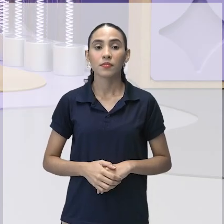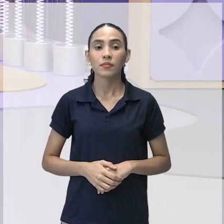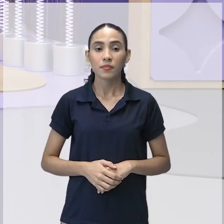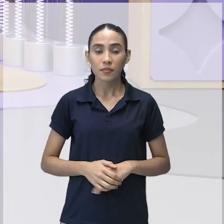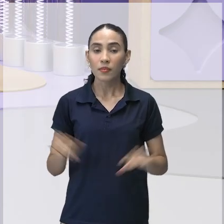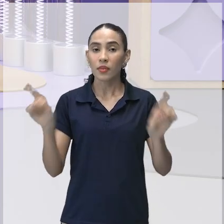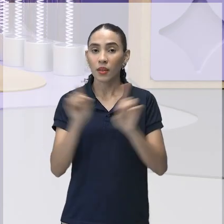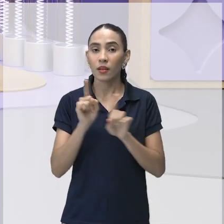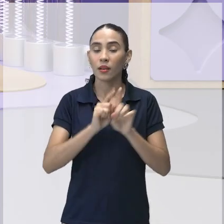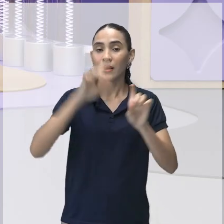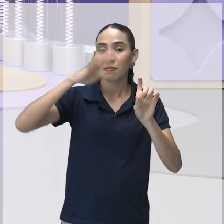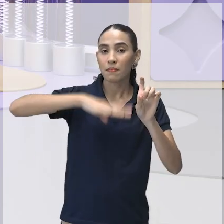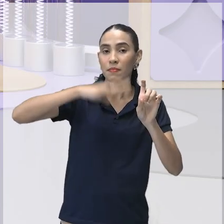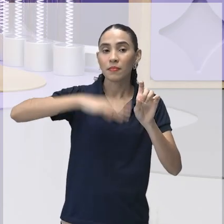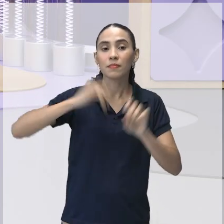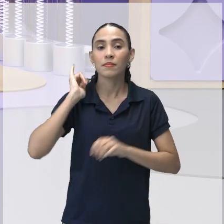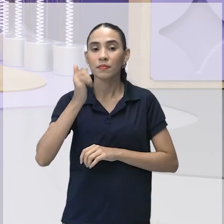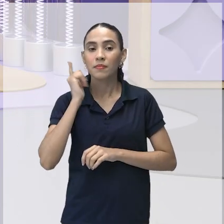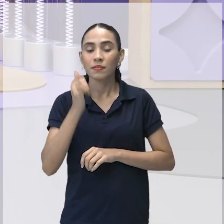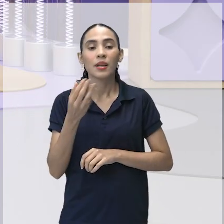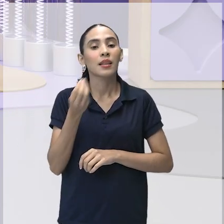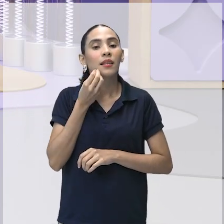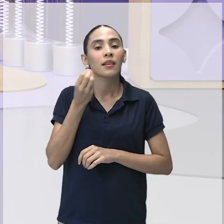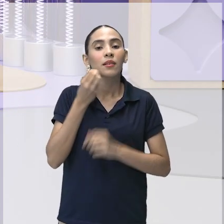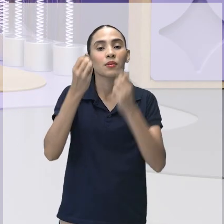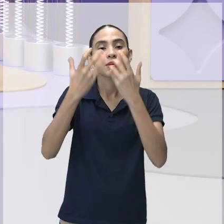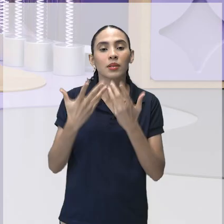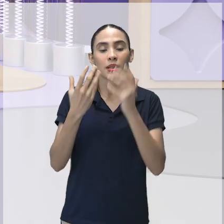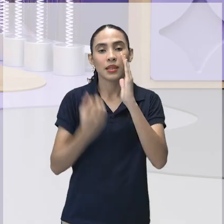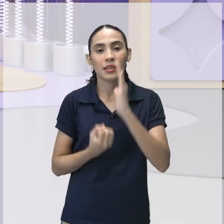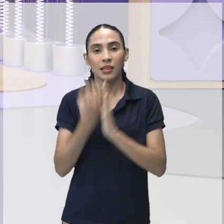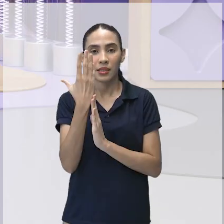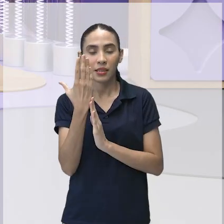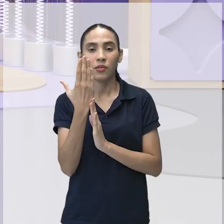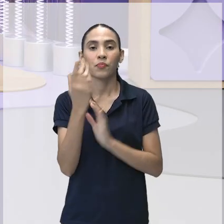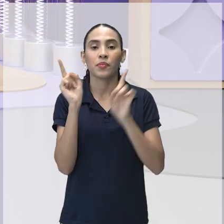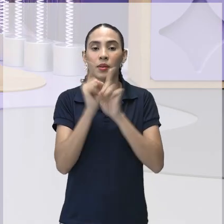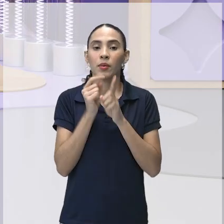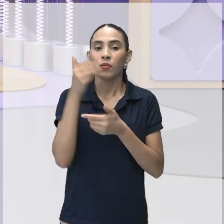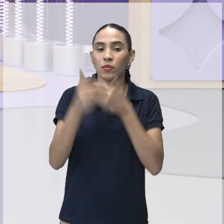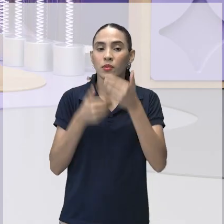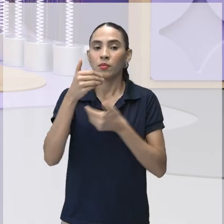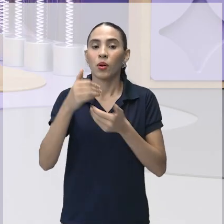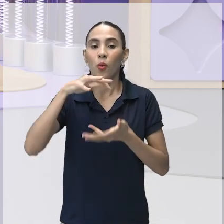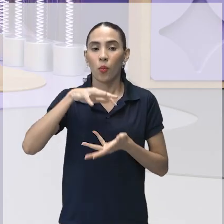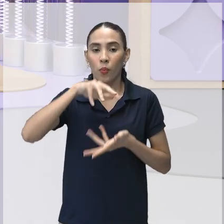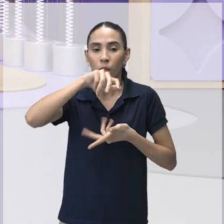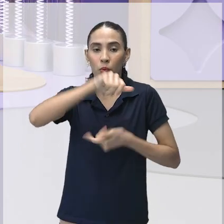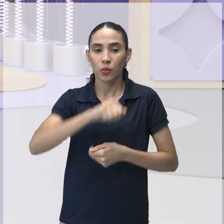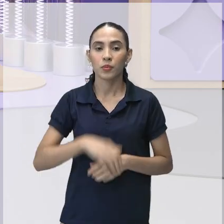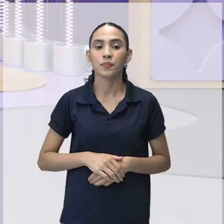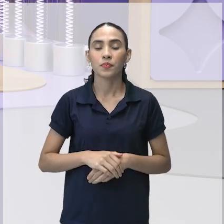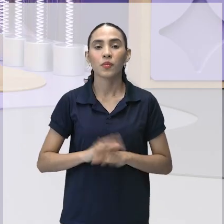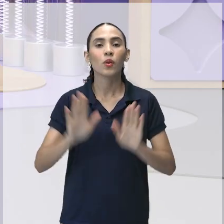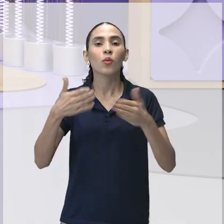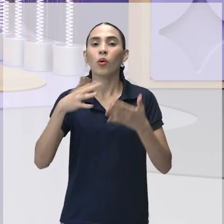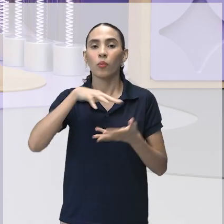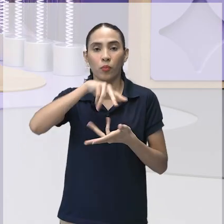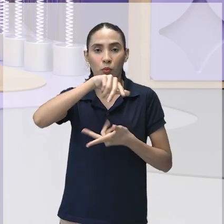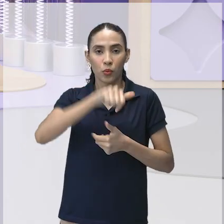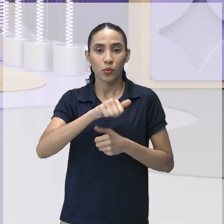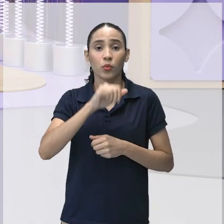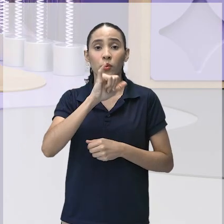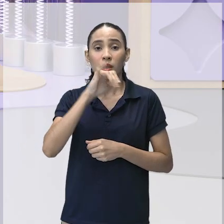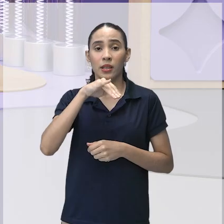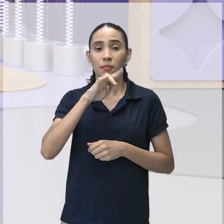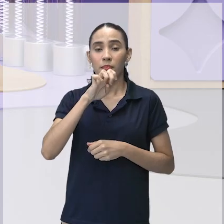Os mitos e suas narrativas buscam explicar a origem e o funcionamento do mundo. Que mundo, professor? O